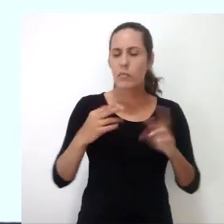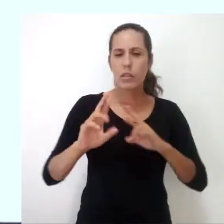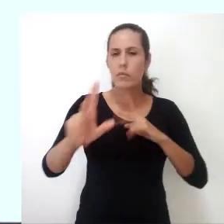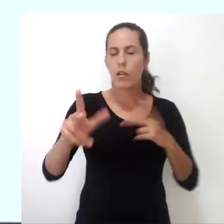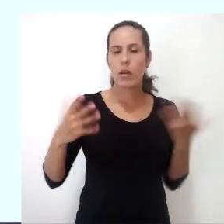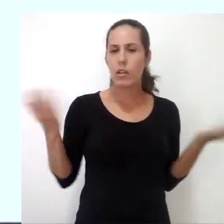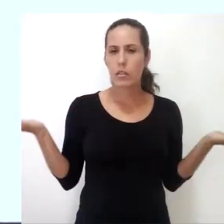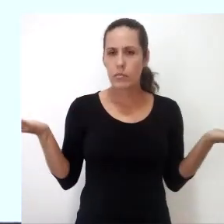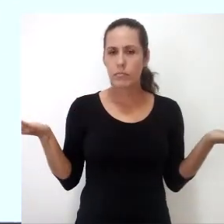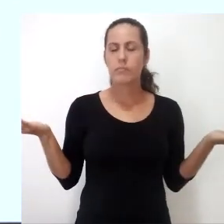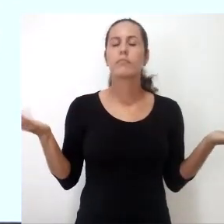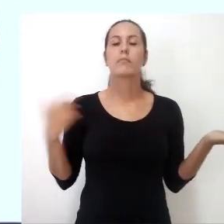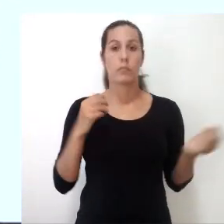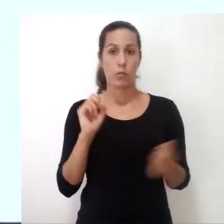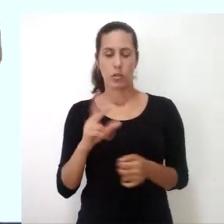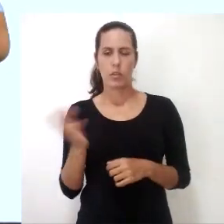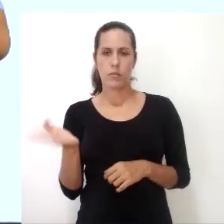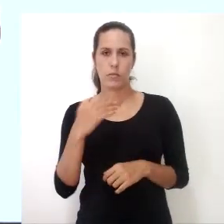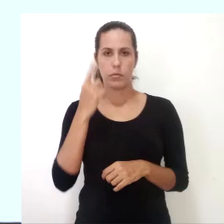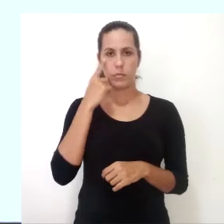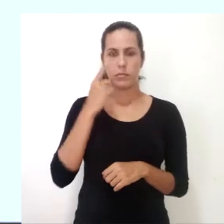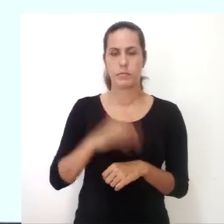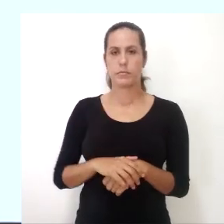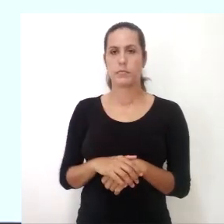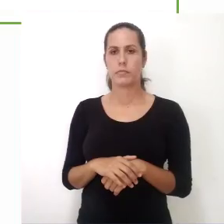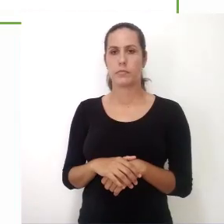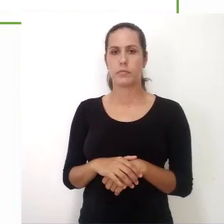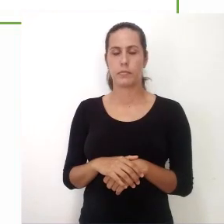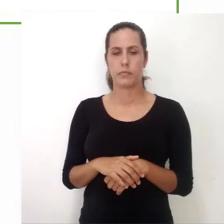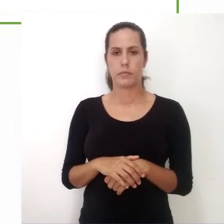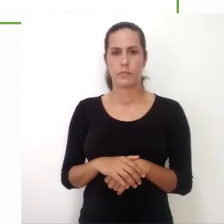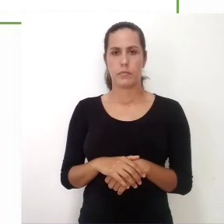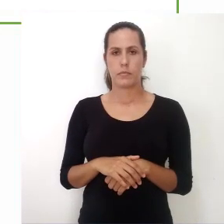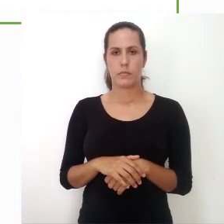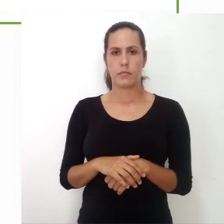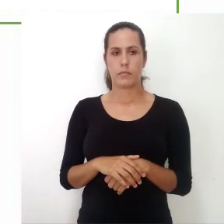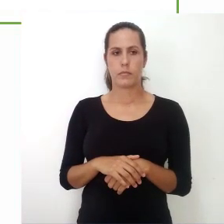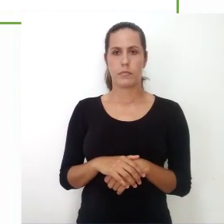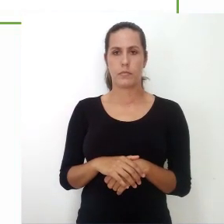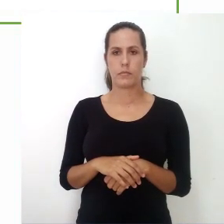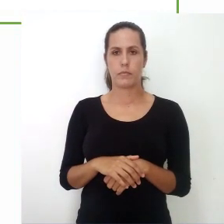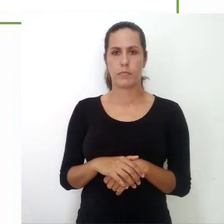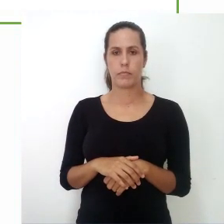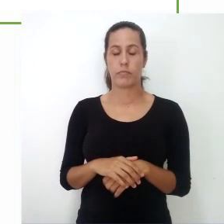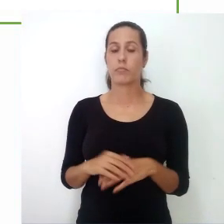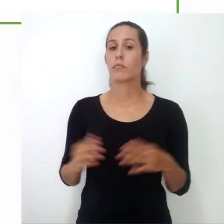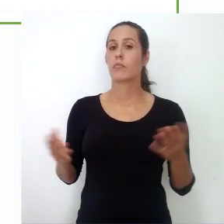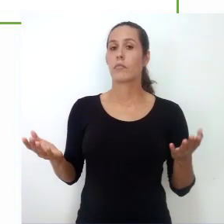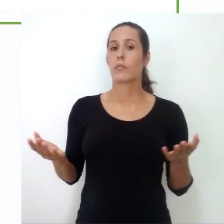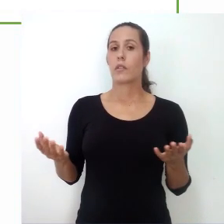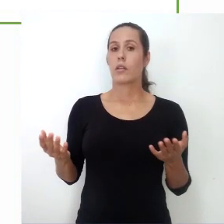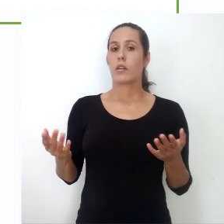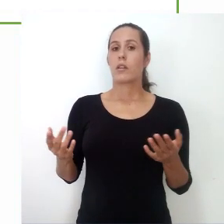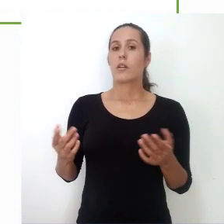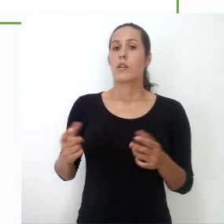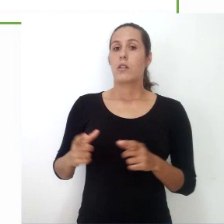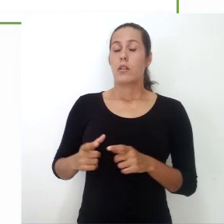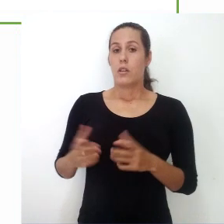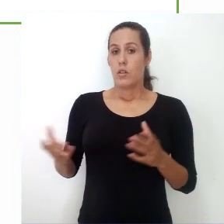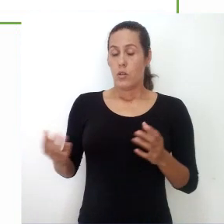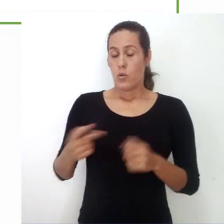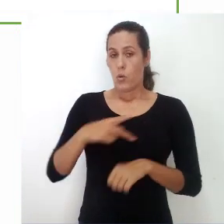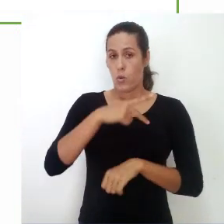fé diferente da minha, certo? Vamos lá aqui. Aqui nós temos o seguinte: com o crescimento da